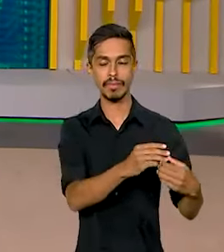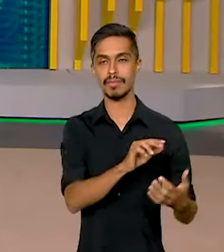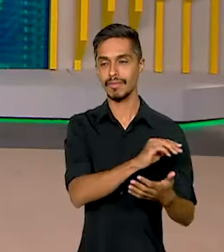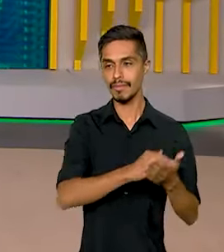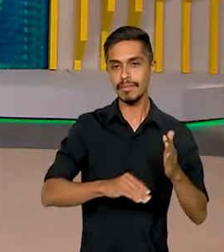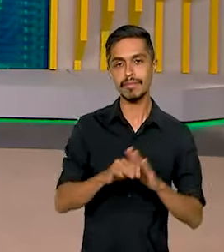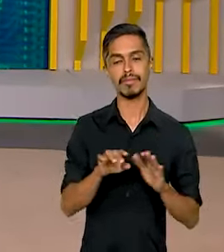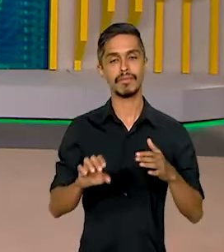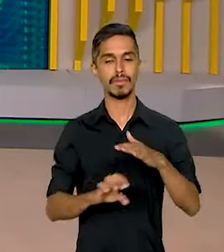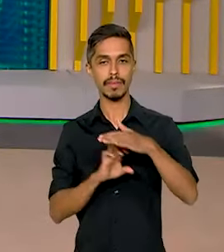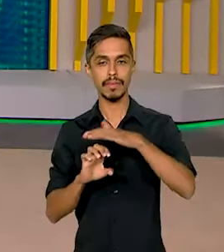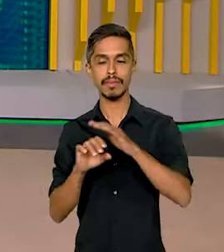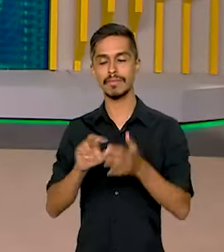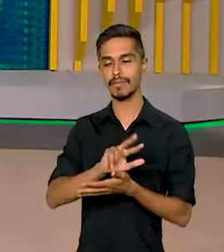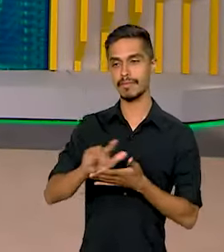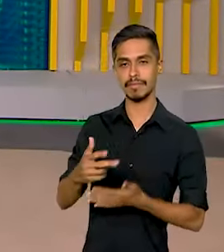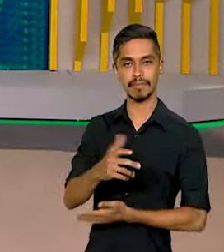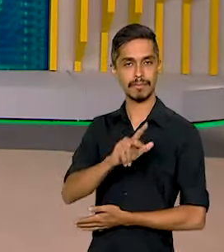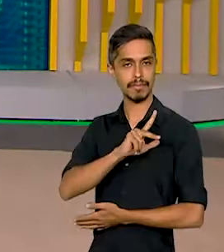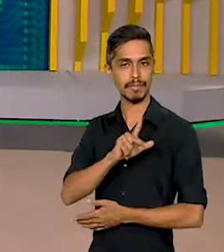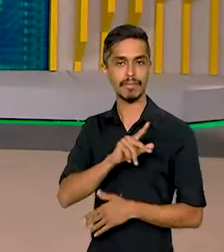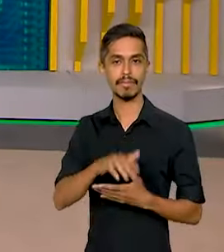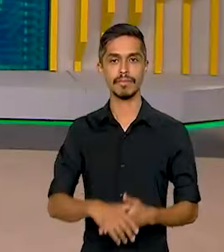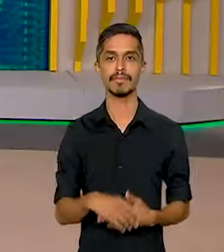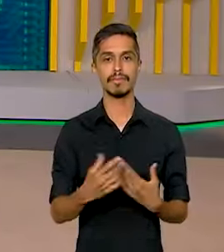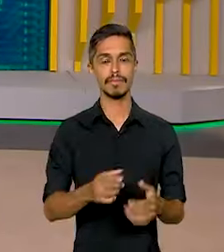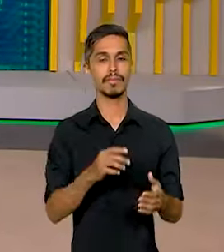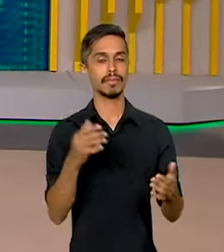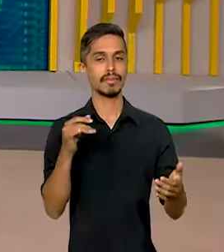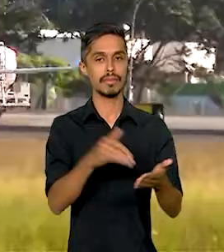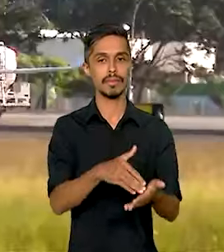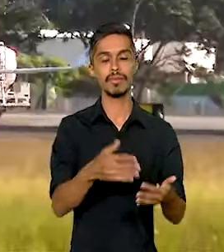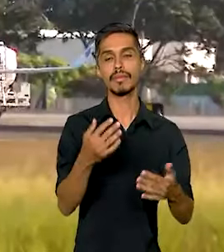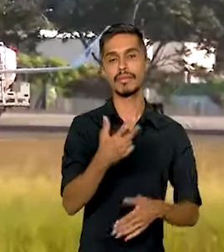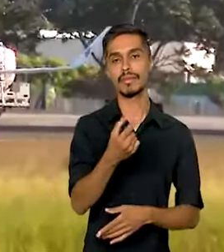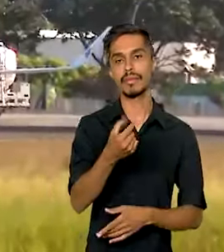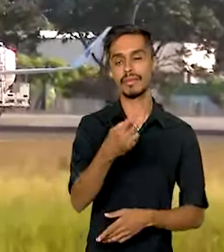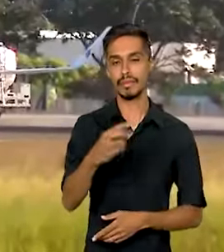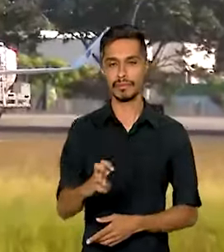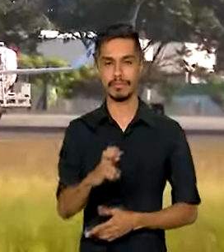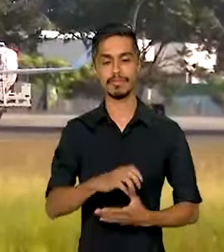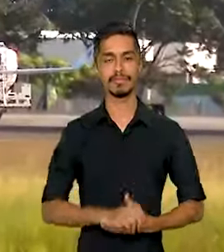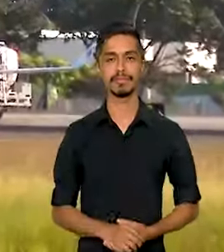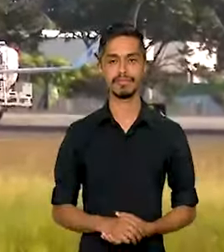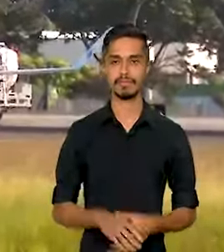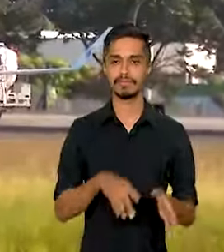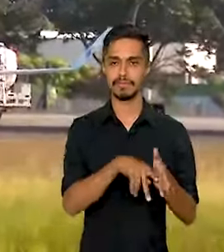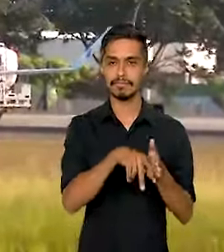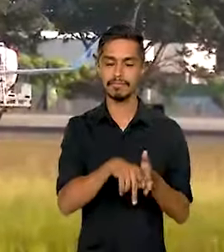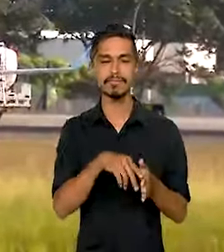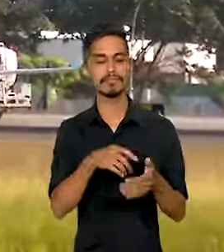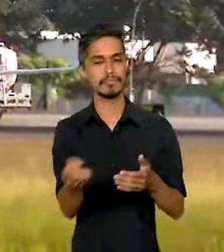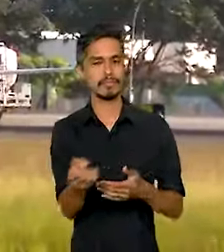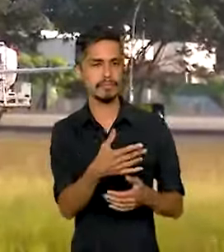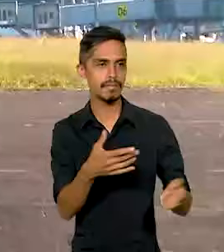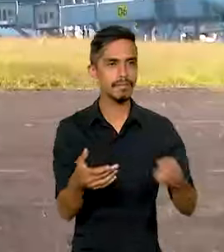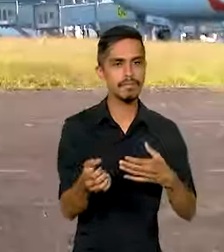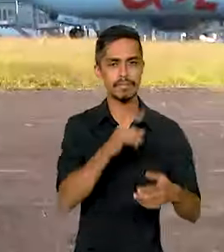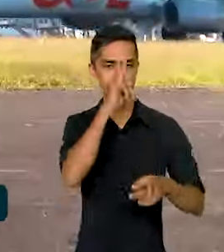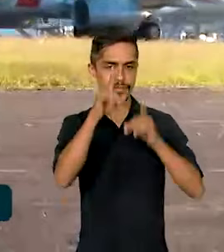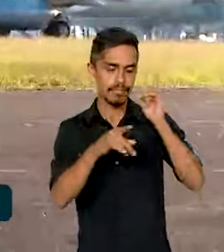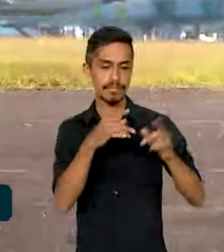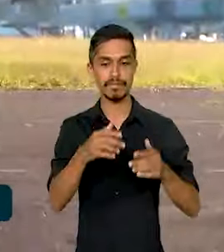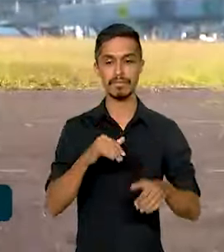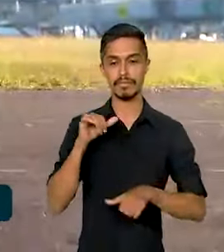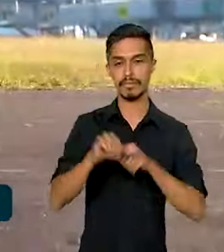empresas privadas. A inauguração está prevista para 2025. Pesquisa e inovação que podem mudar a